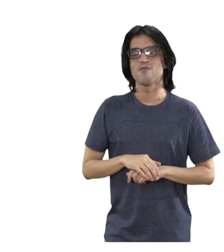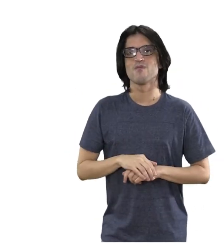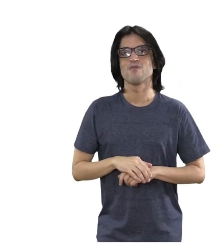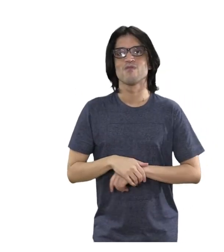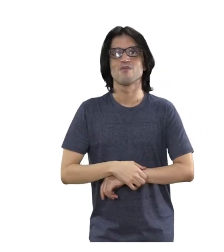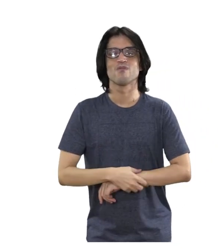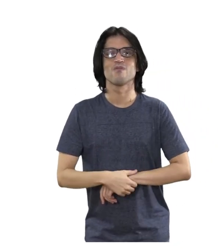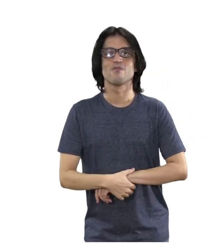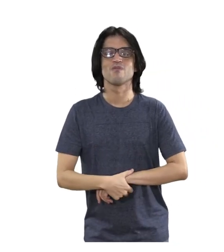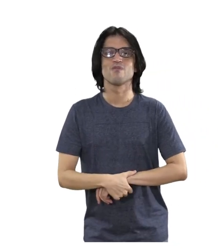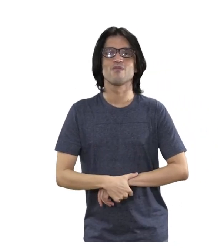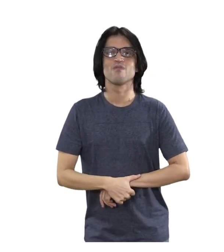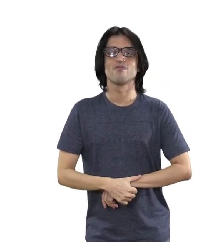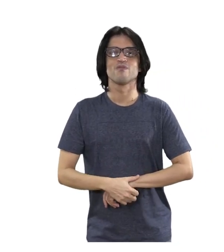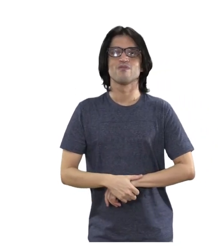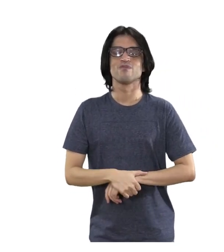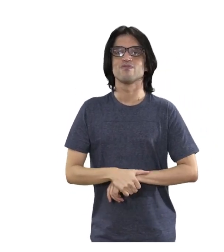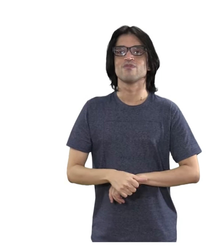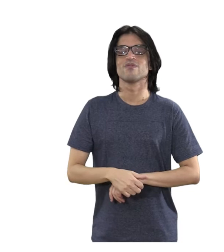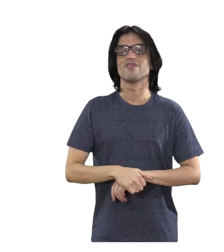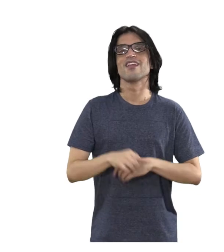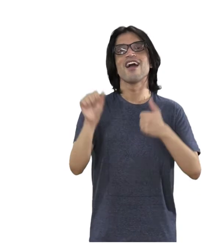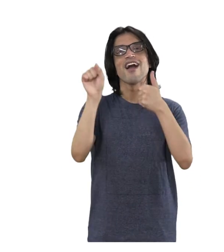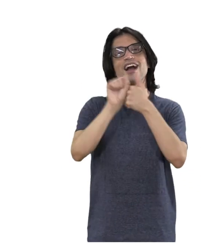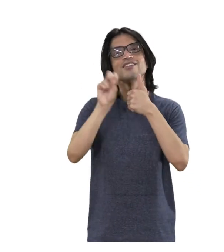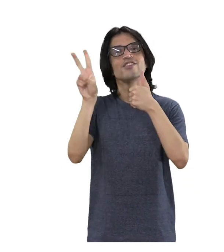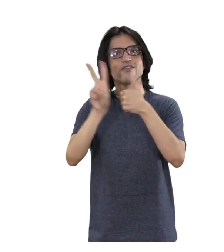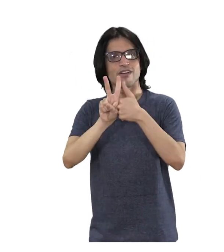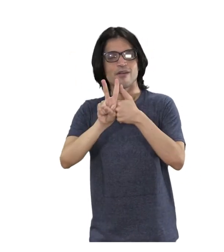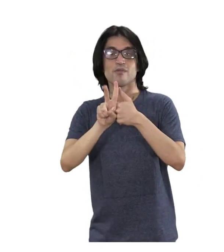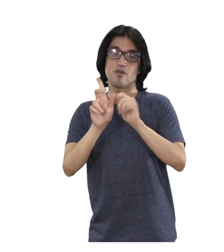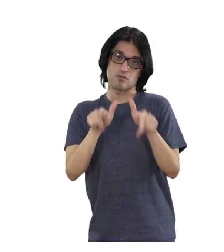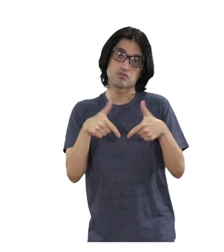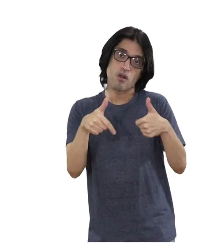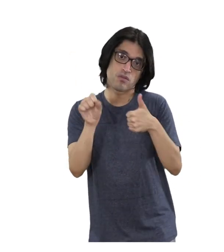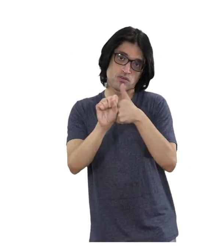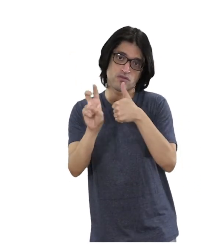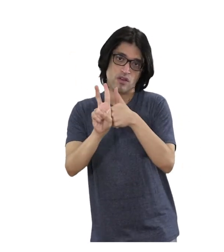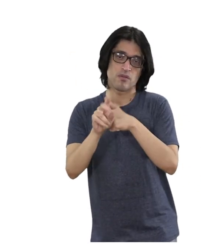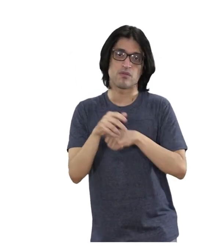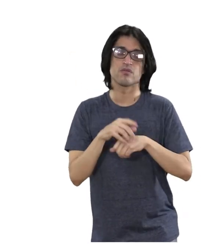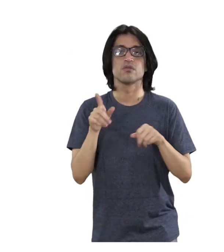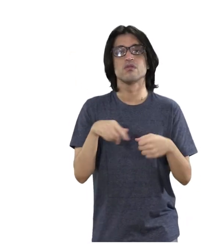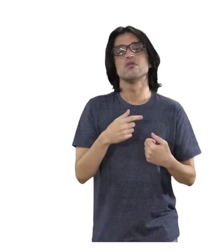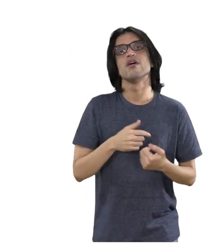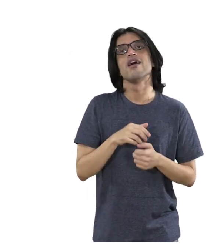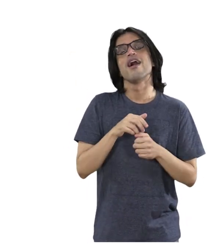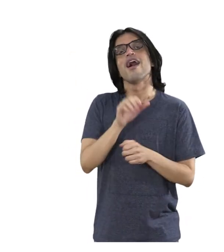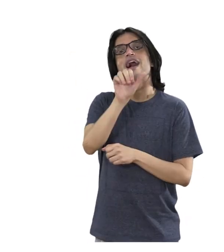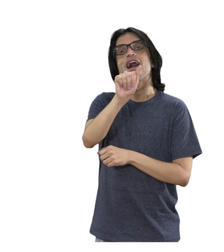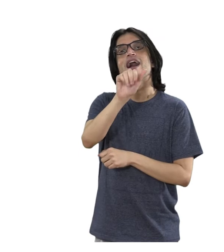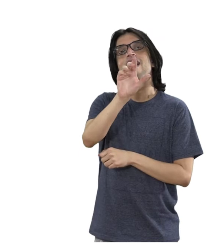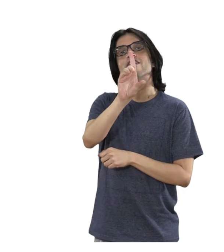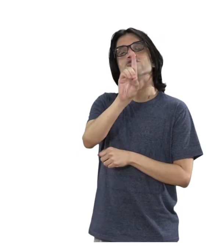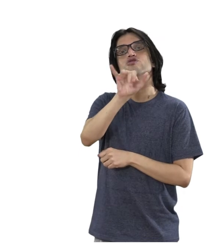As orações subordinadas adverbiais são aquelas que possuem a função de advérbio, funcionando como adjunto adverbial da